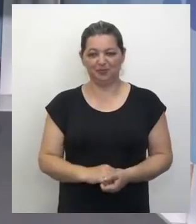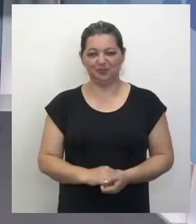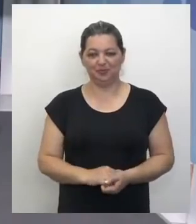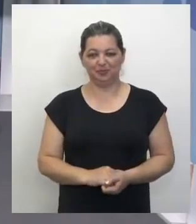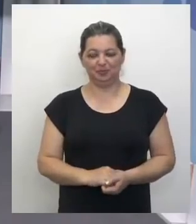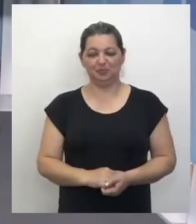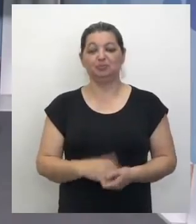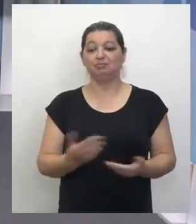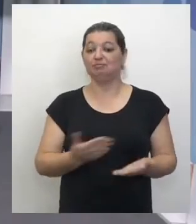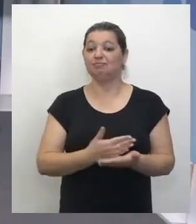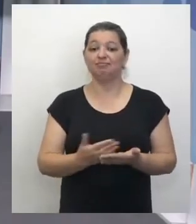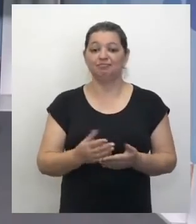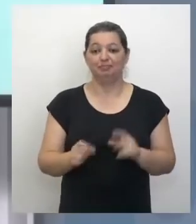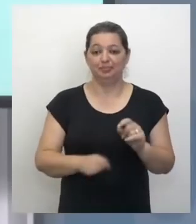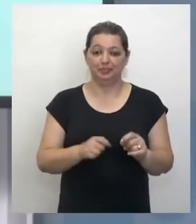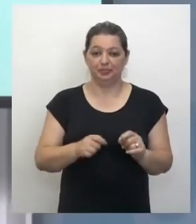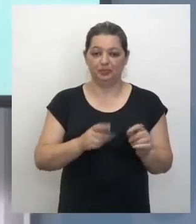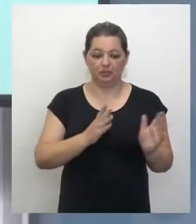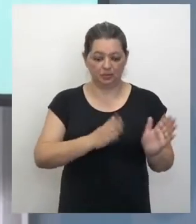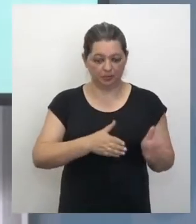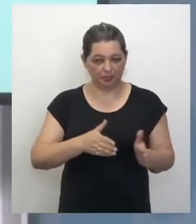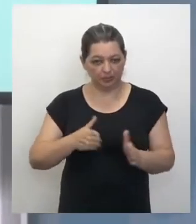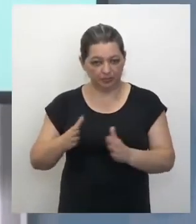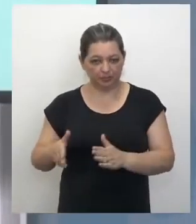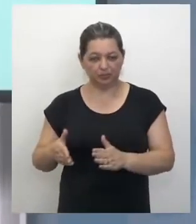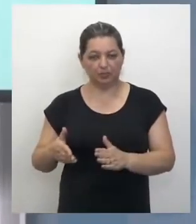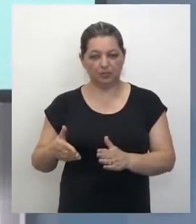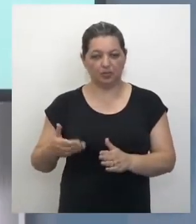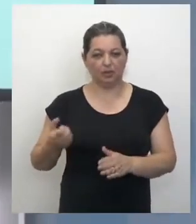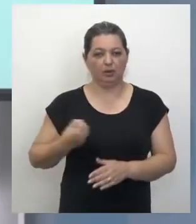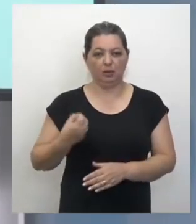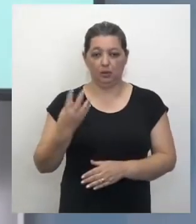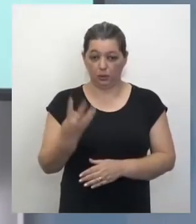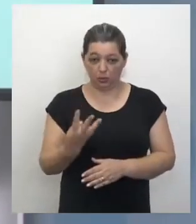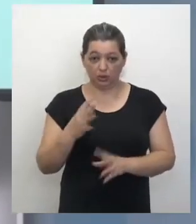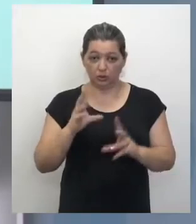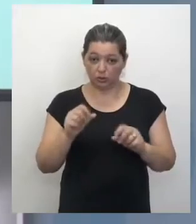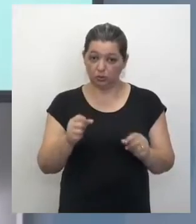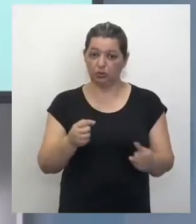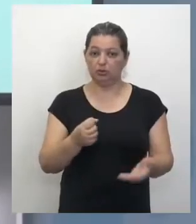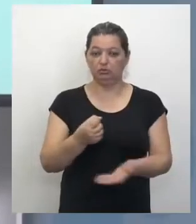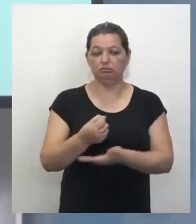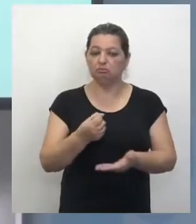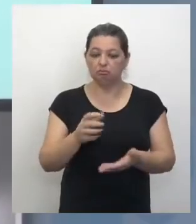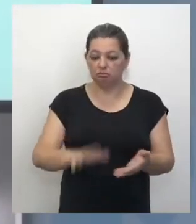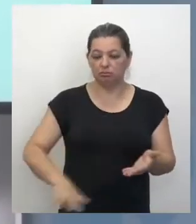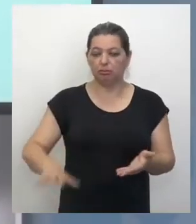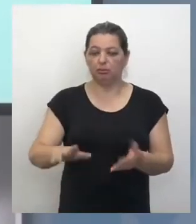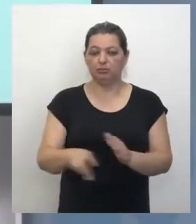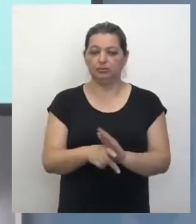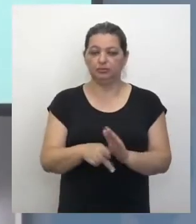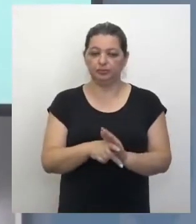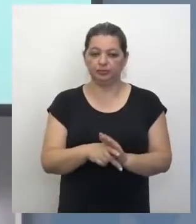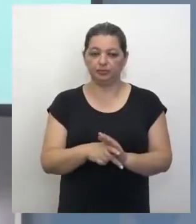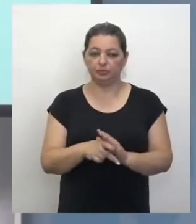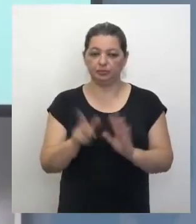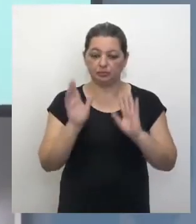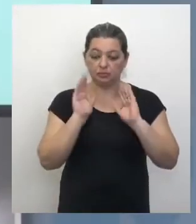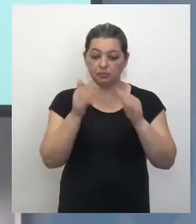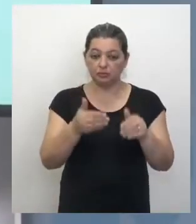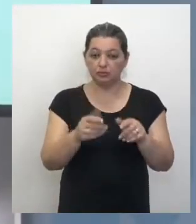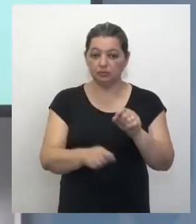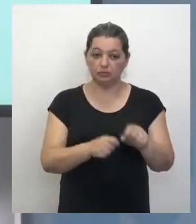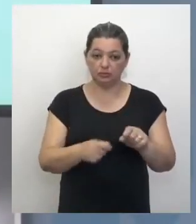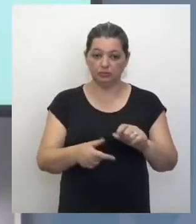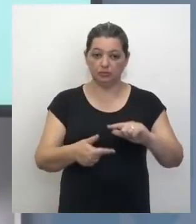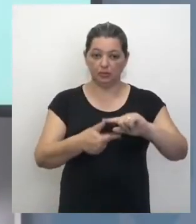lá, então. Pessoal, essa sequência de atividades 4, ela é toda baseada no Teorema de Tales, tá certo? Nós vamos focar nos